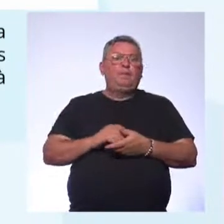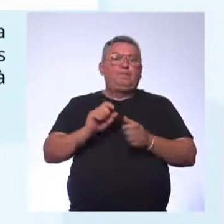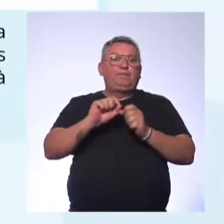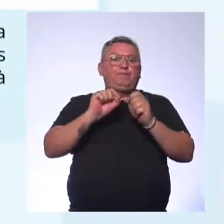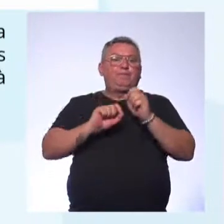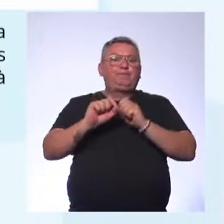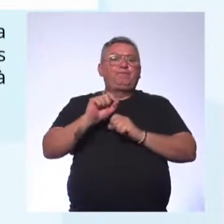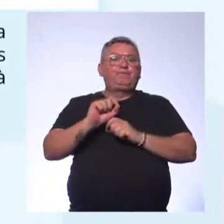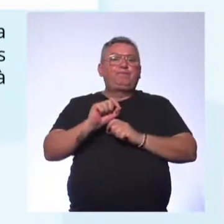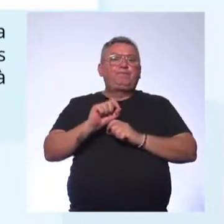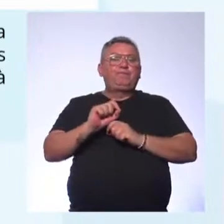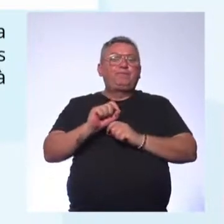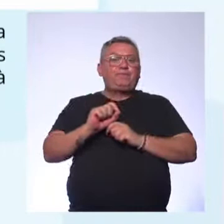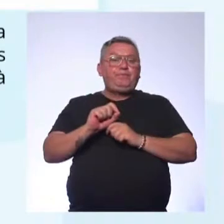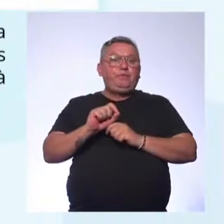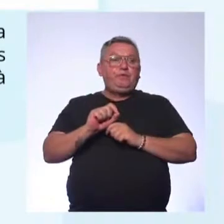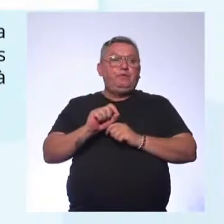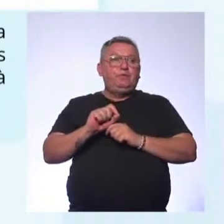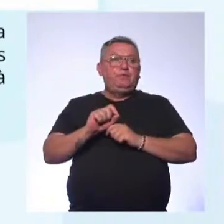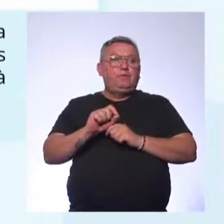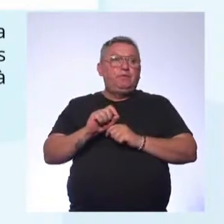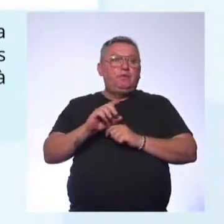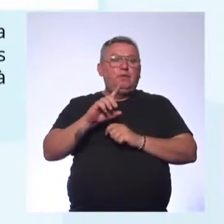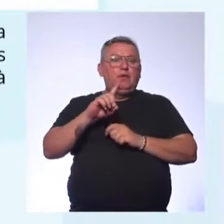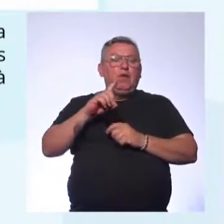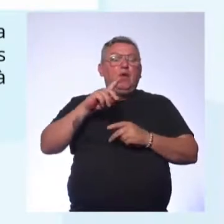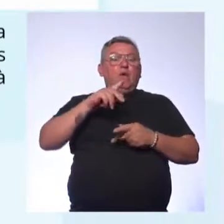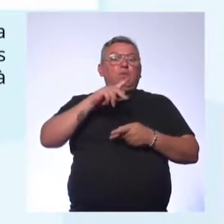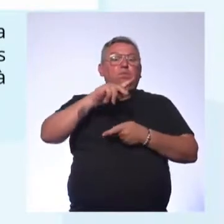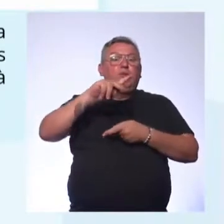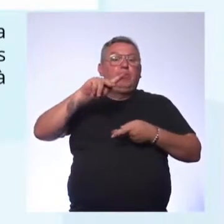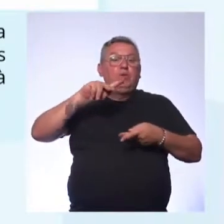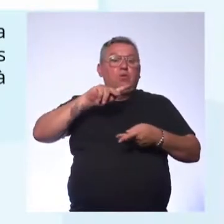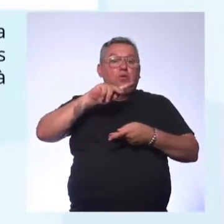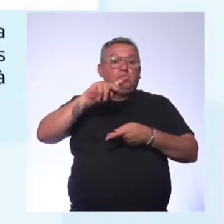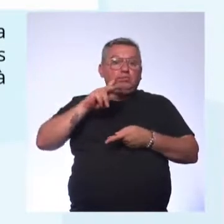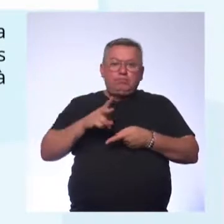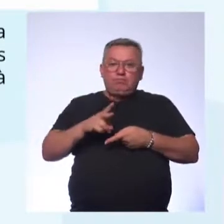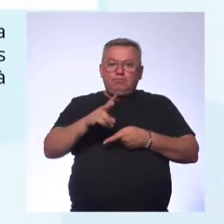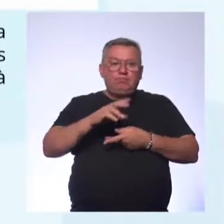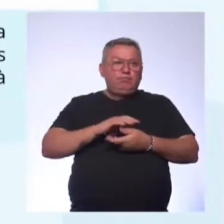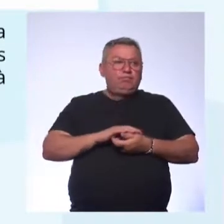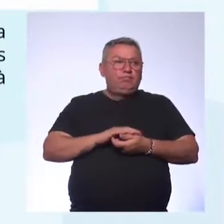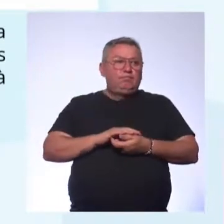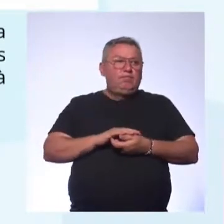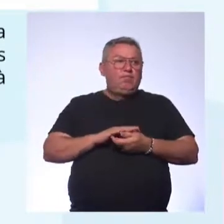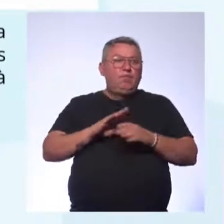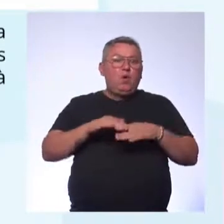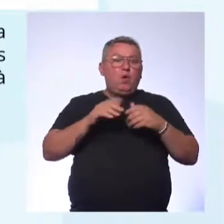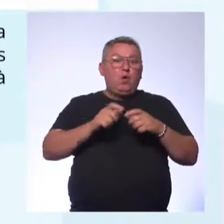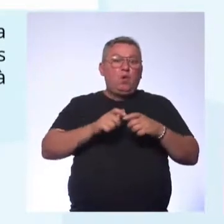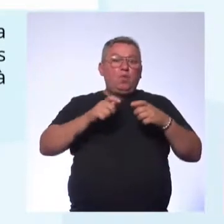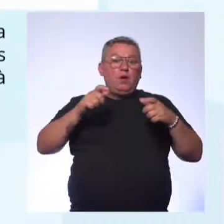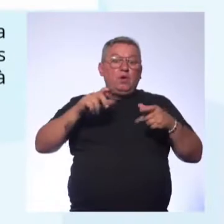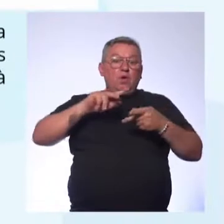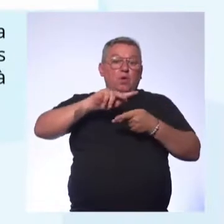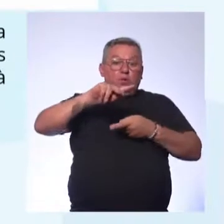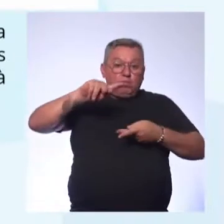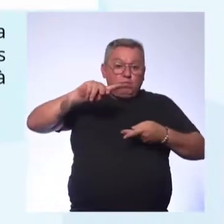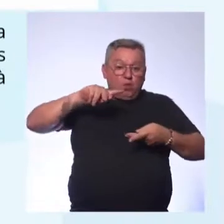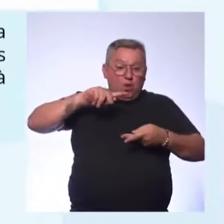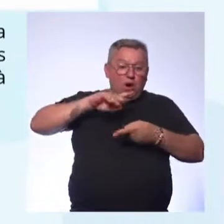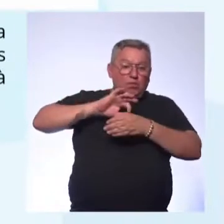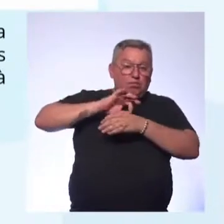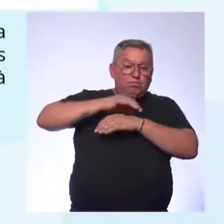formando aí o dipolo permanente ou dipolo dipolo quanto maior a polaridade